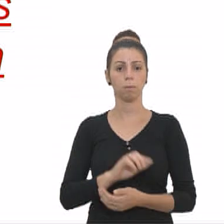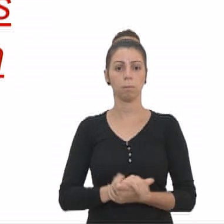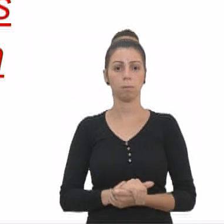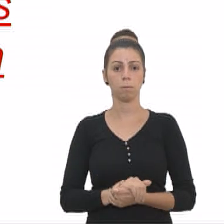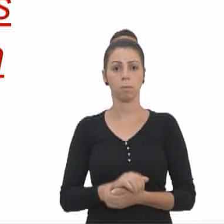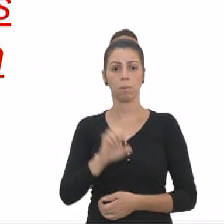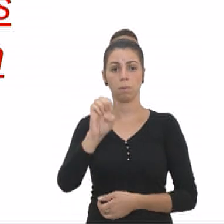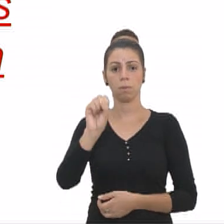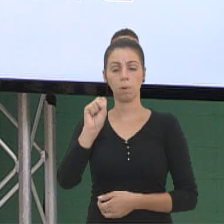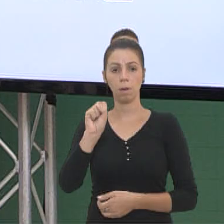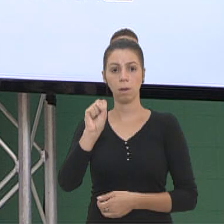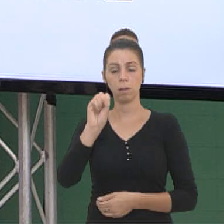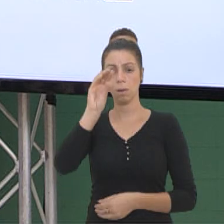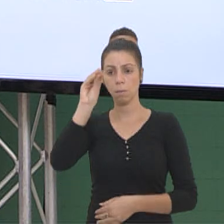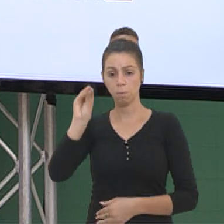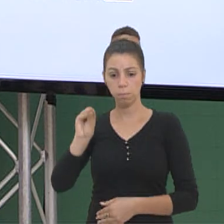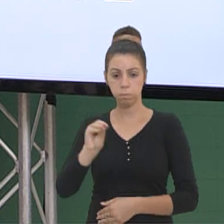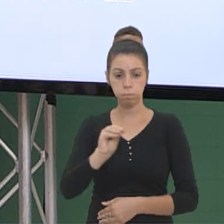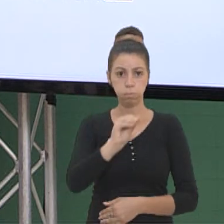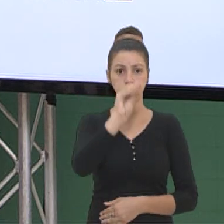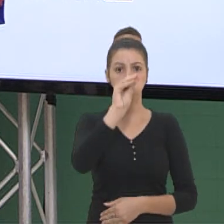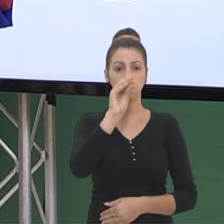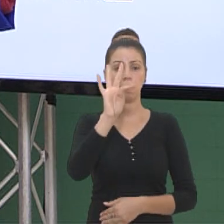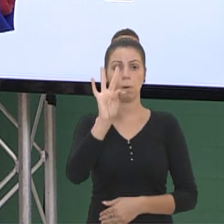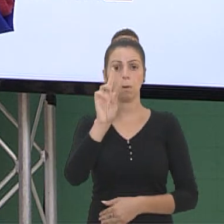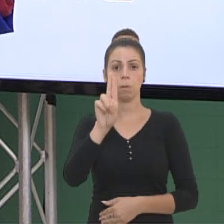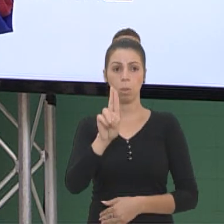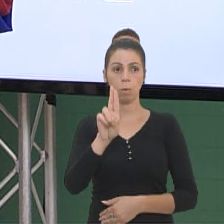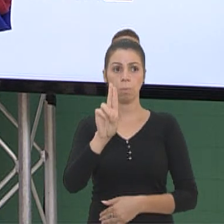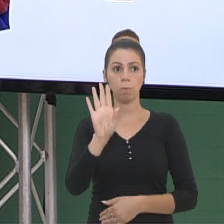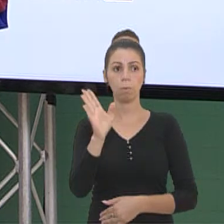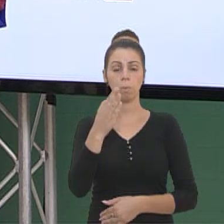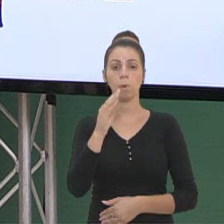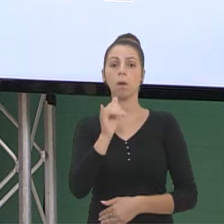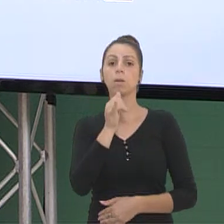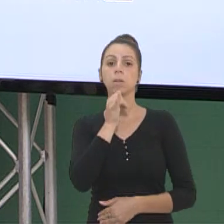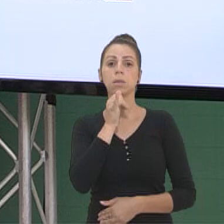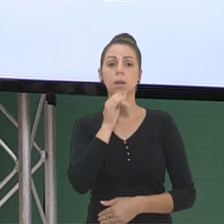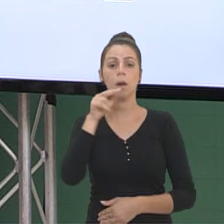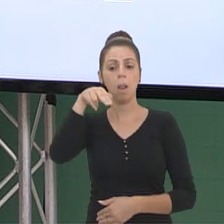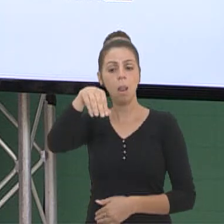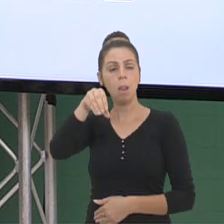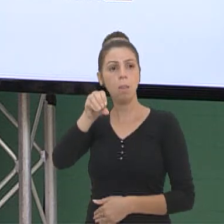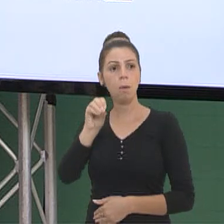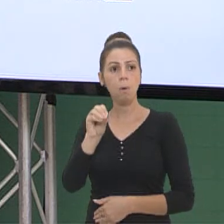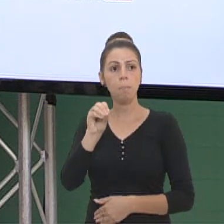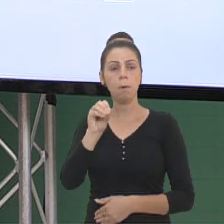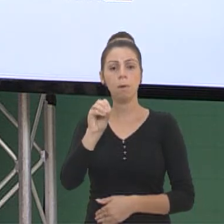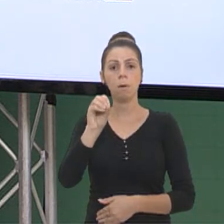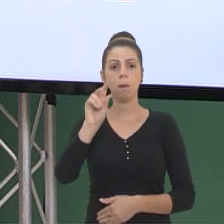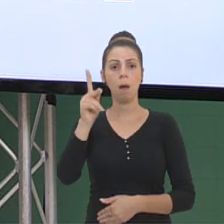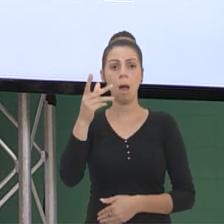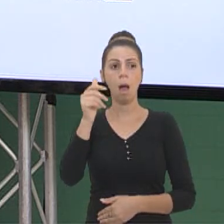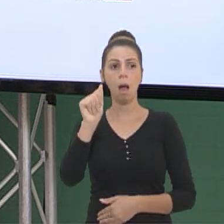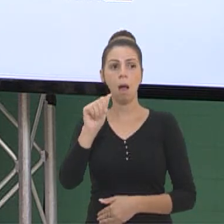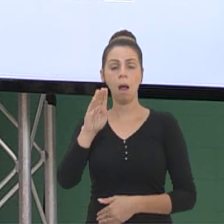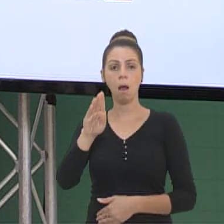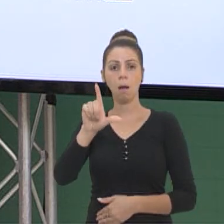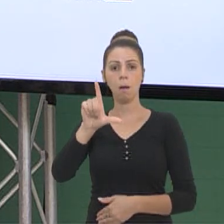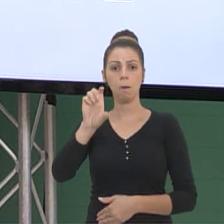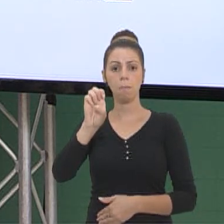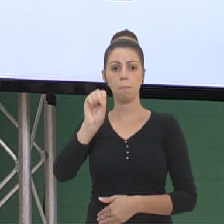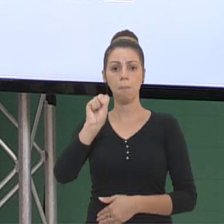vos, ficaria um exemplo. No hables, o verbo é hablar, tá?